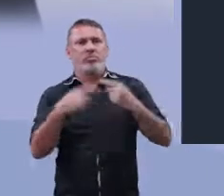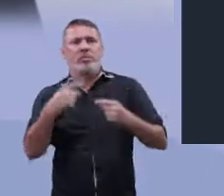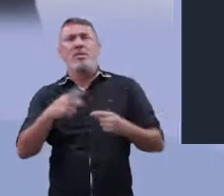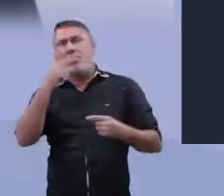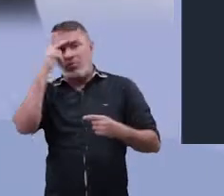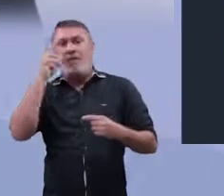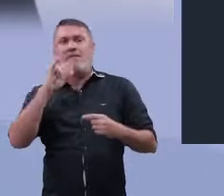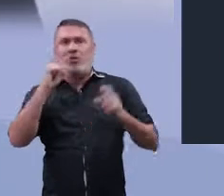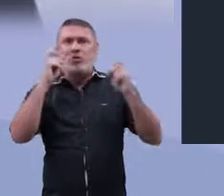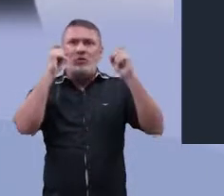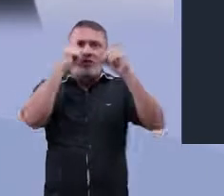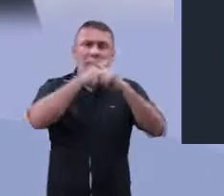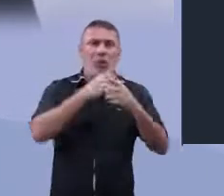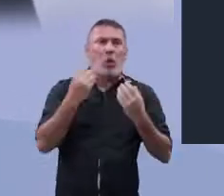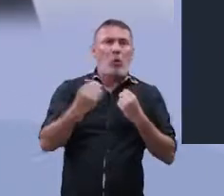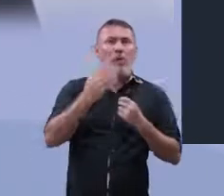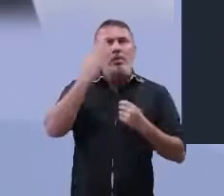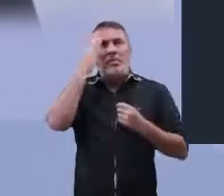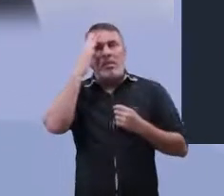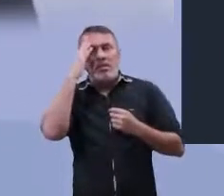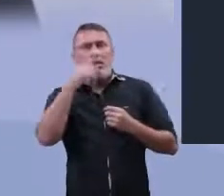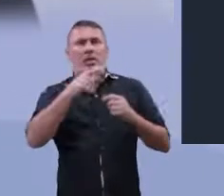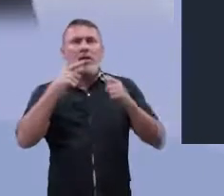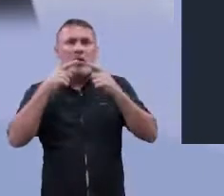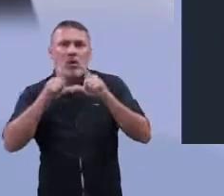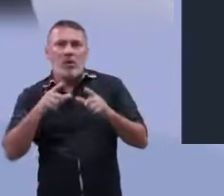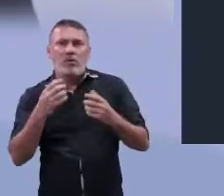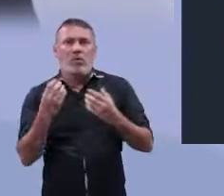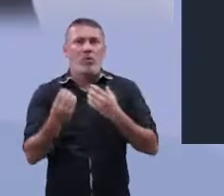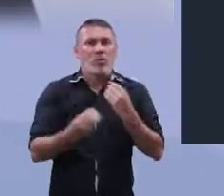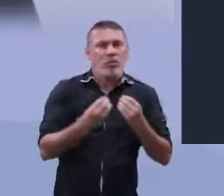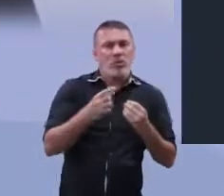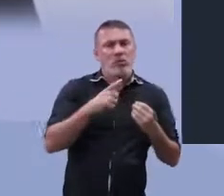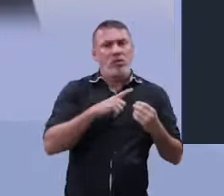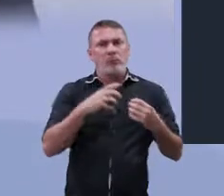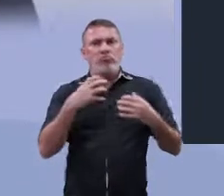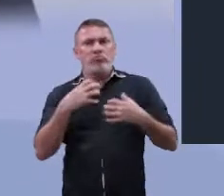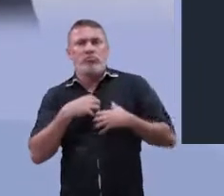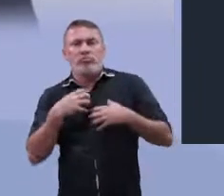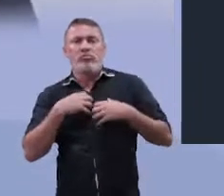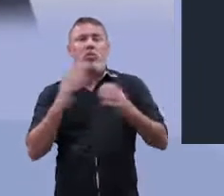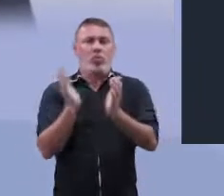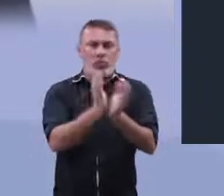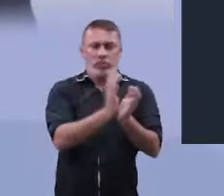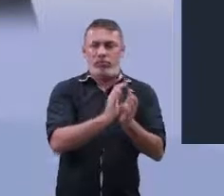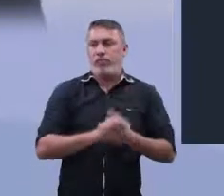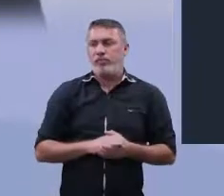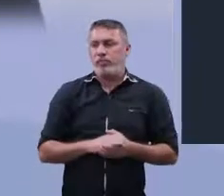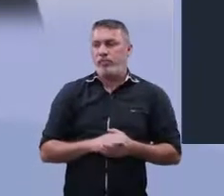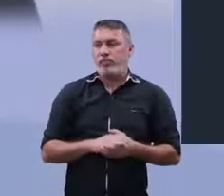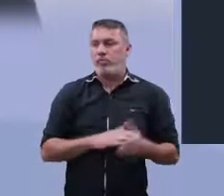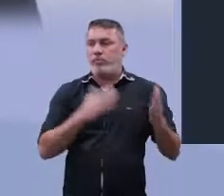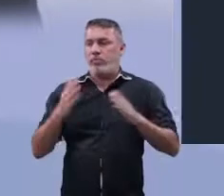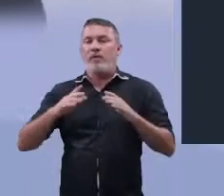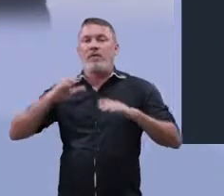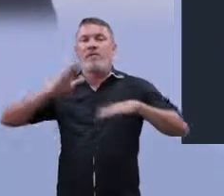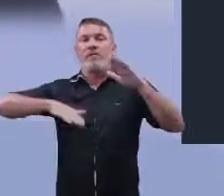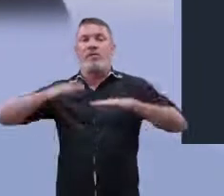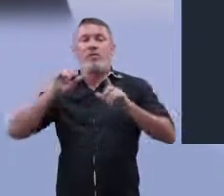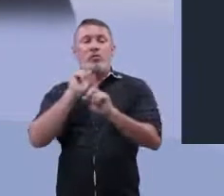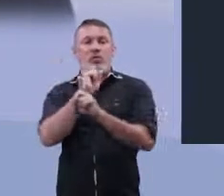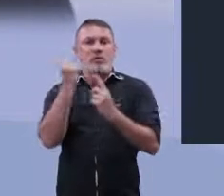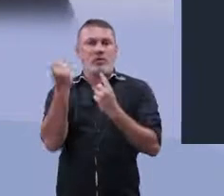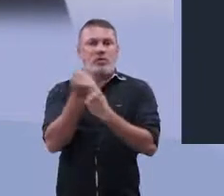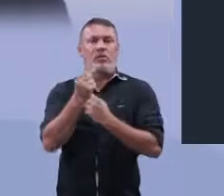Então a pessoa vai ter dificuldade de entender essa linguagem utilizada por esse determinado grupo. Variação